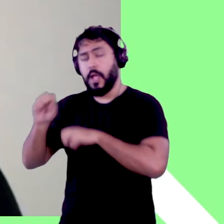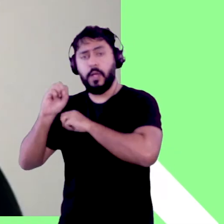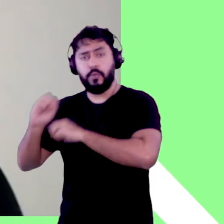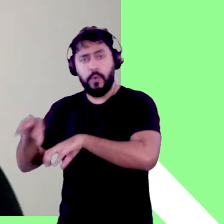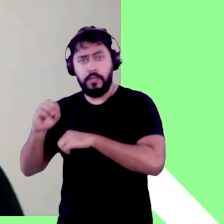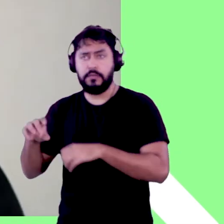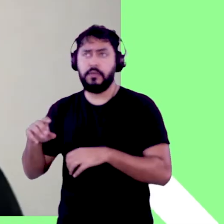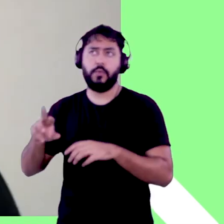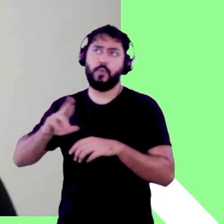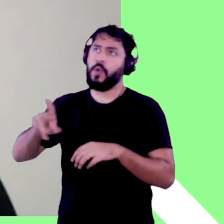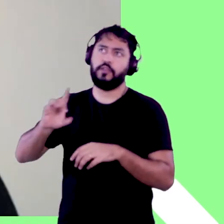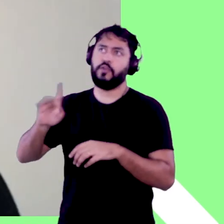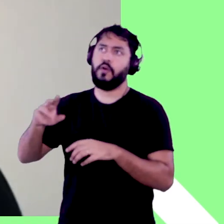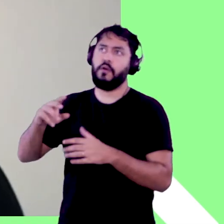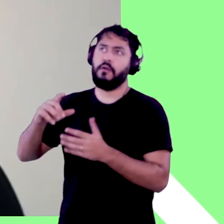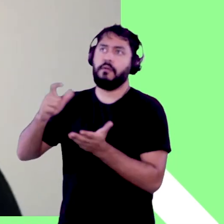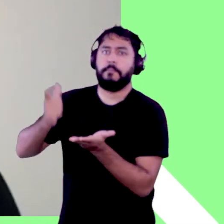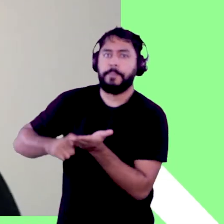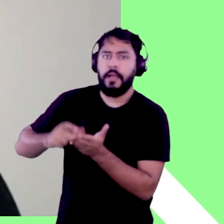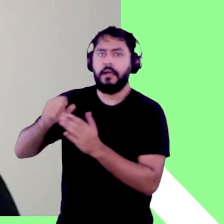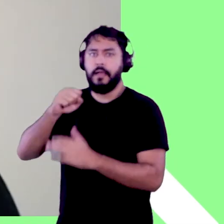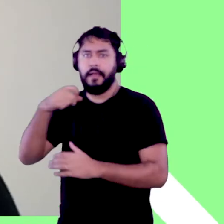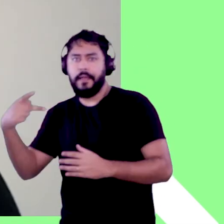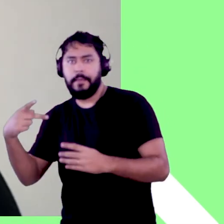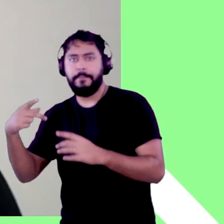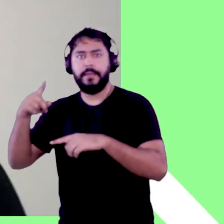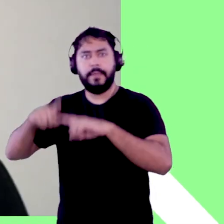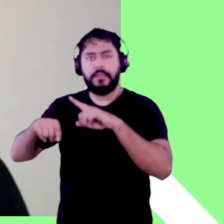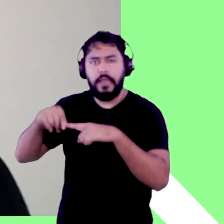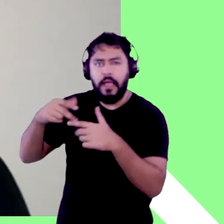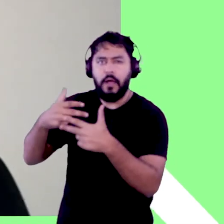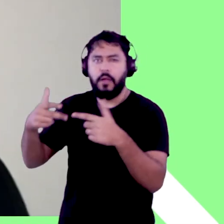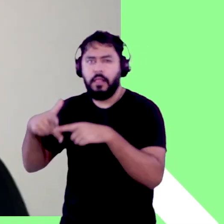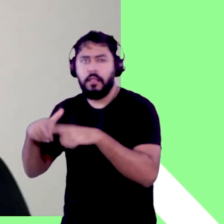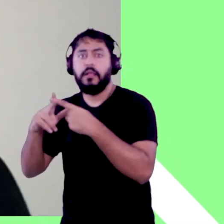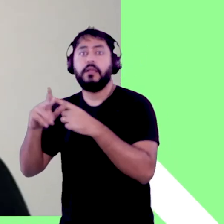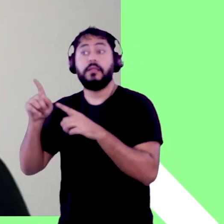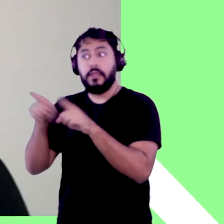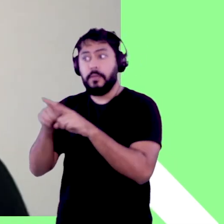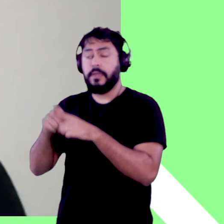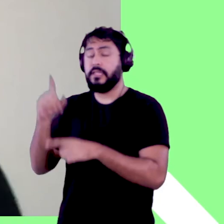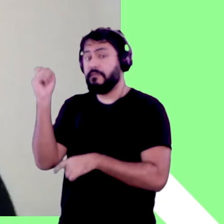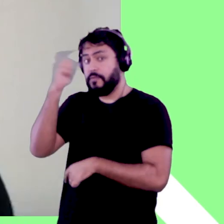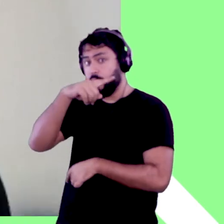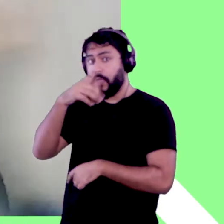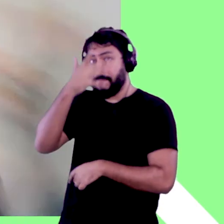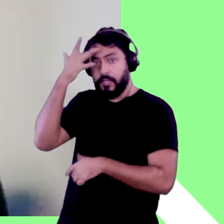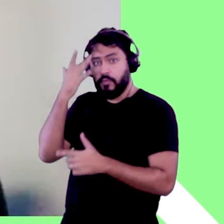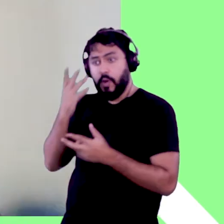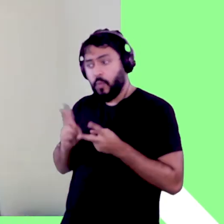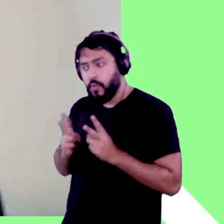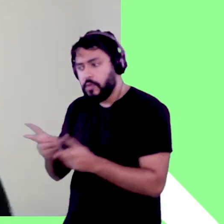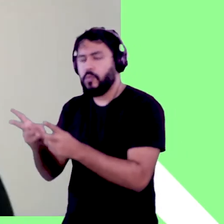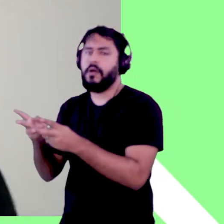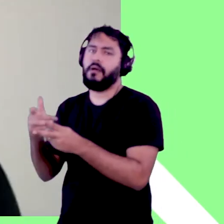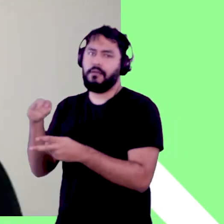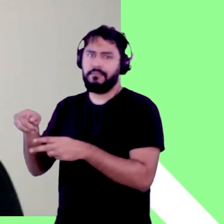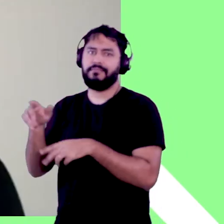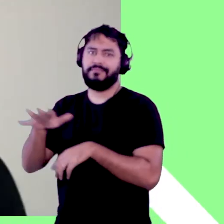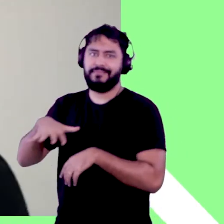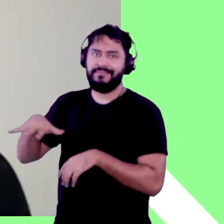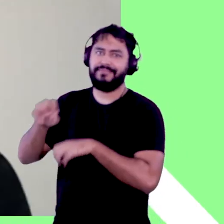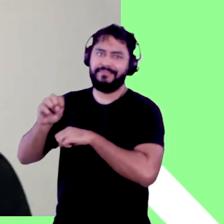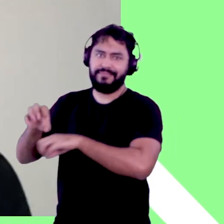das ferramentas, né, mas das oportunidades e da condição de permanência, né, de pessoas com essas múltiplas diversidades